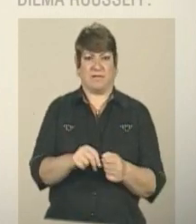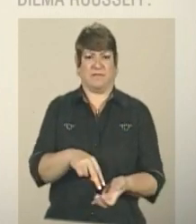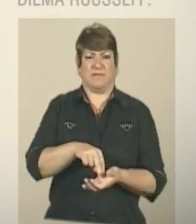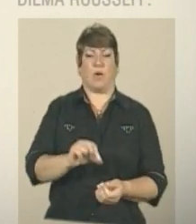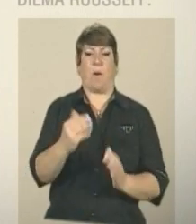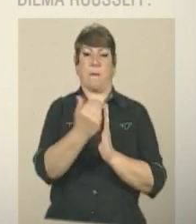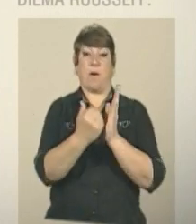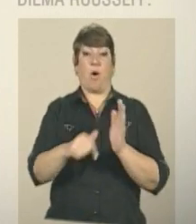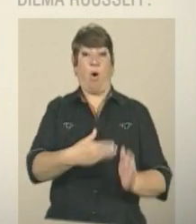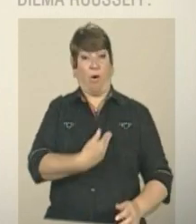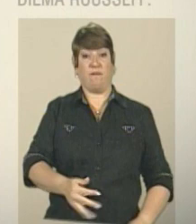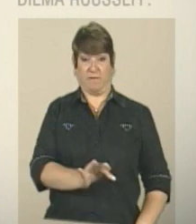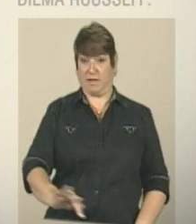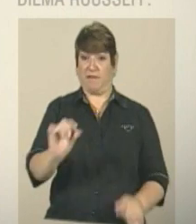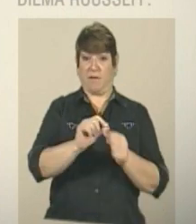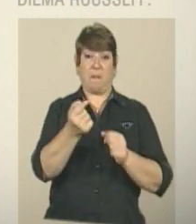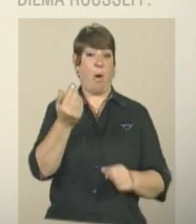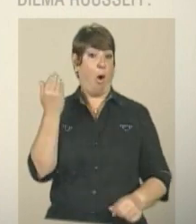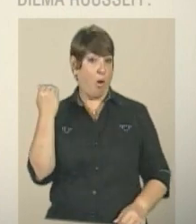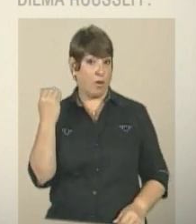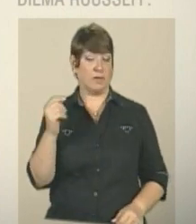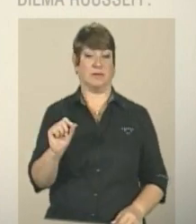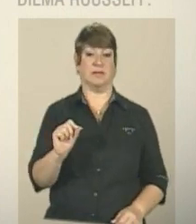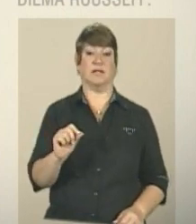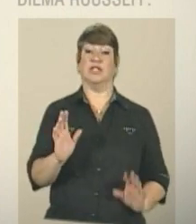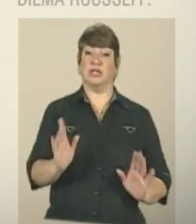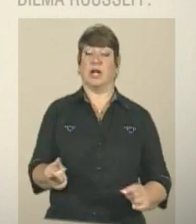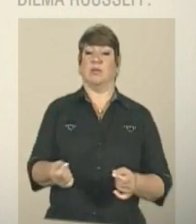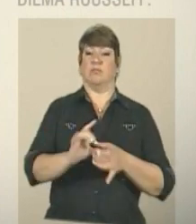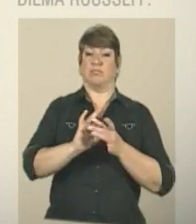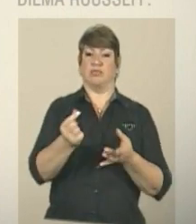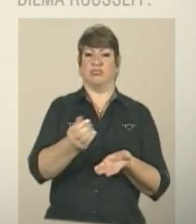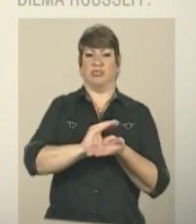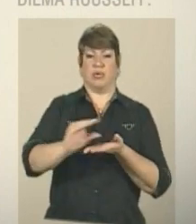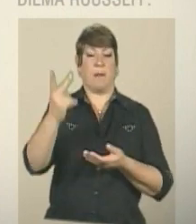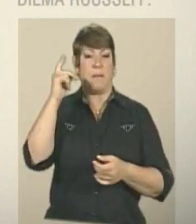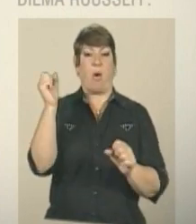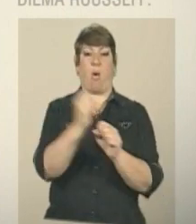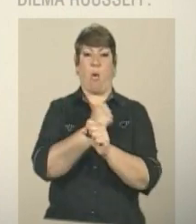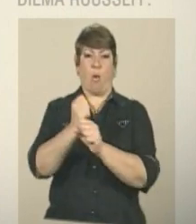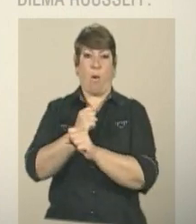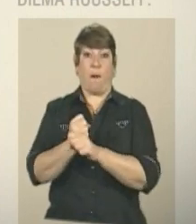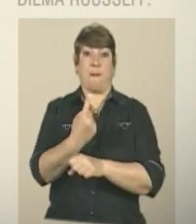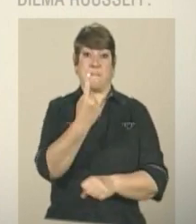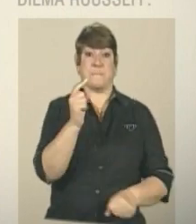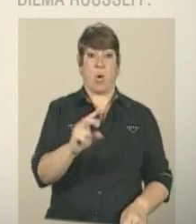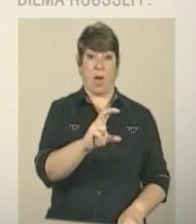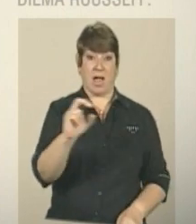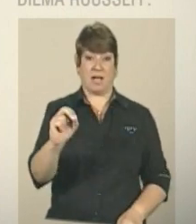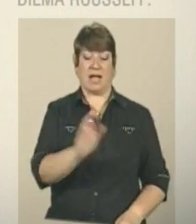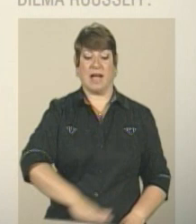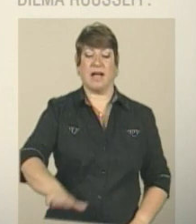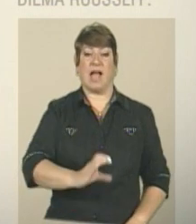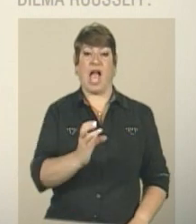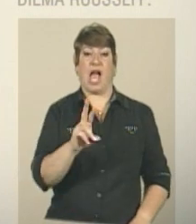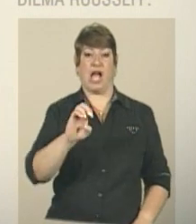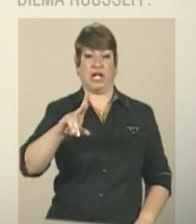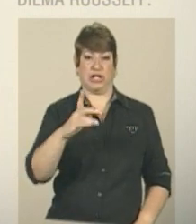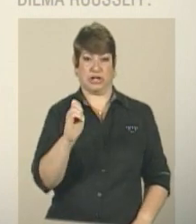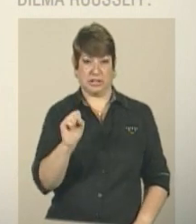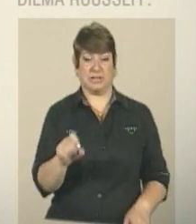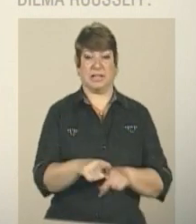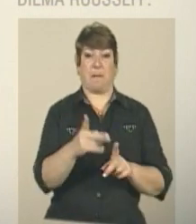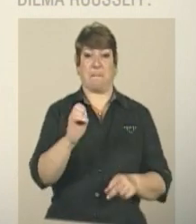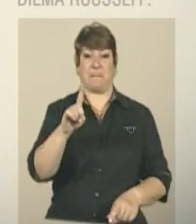o governo federal criou recentemente. Já liberamos recursos para a construção de 1.500 creches e